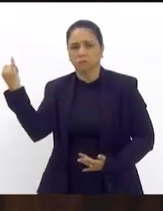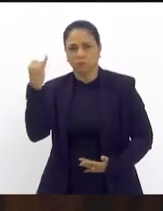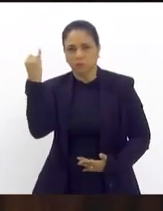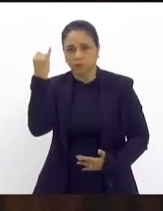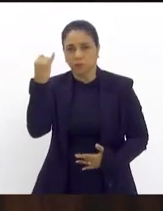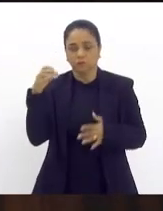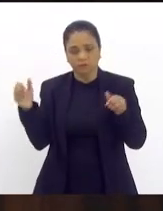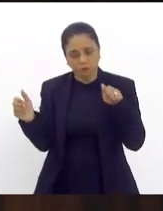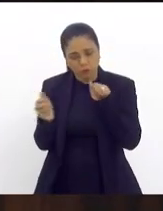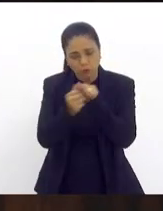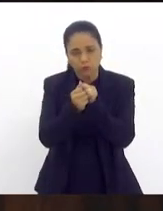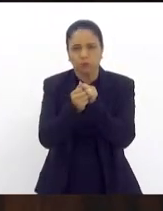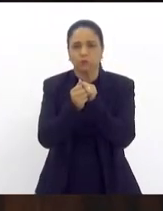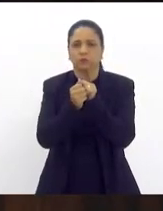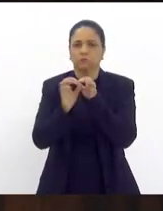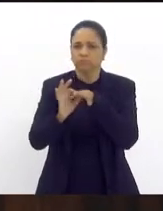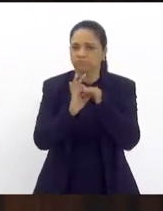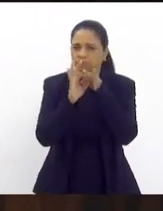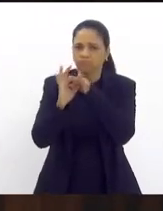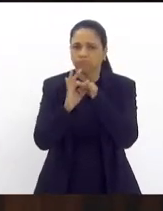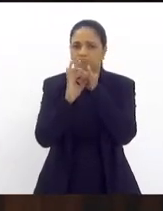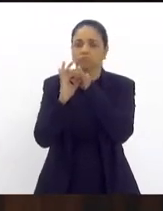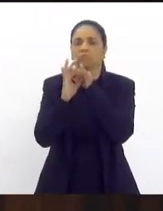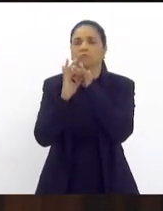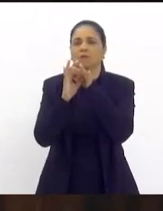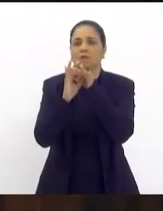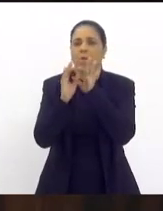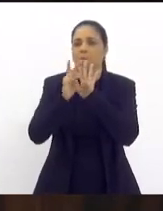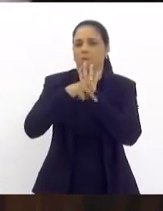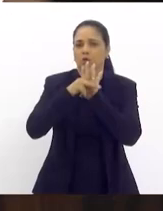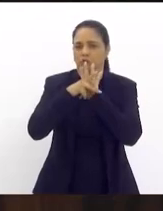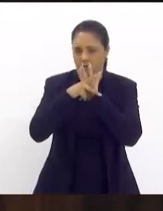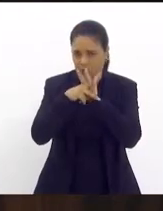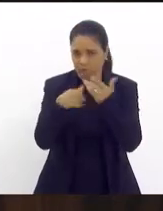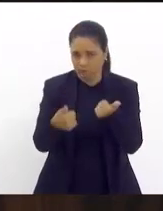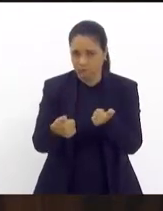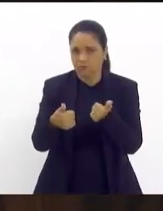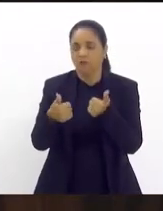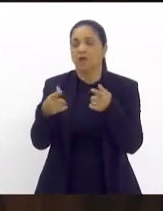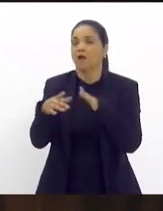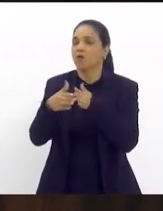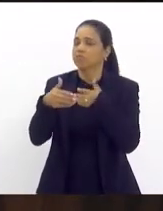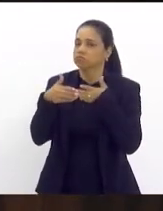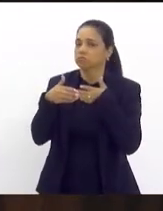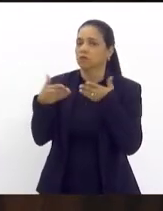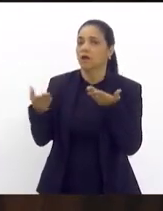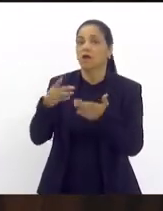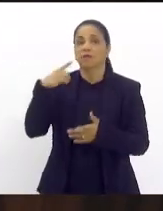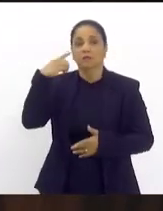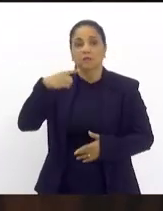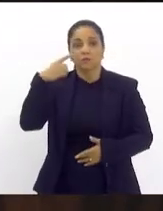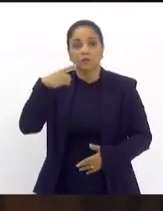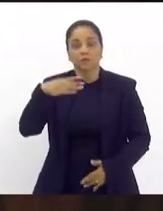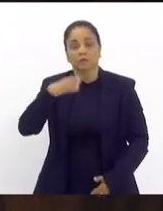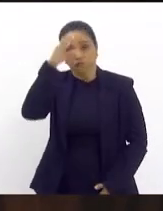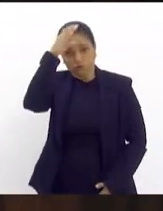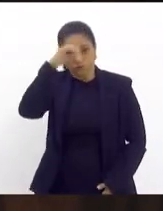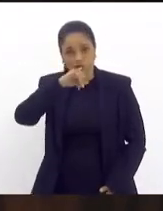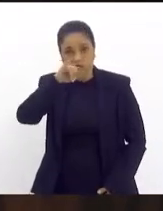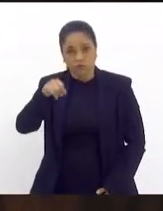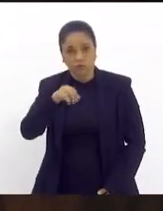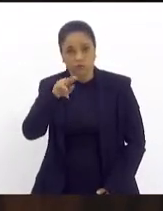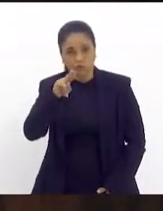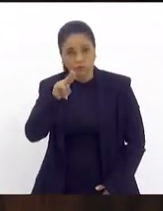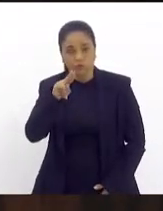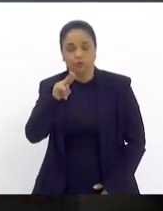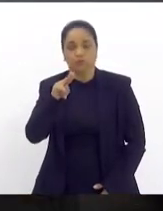em defesa de uma pauta maior deputada danibal me pediu aqui pela ordem mas antes de vossa excelência tem a deputada tia Ju que também pediu o